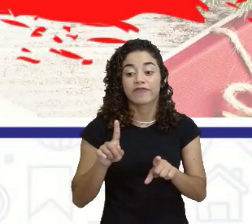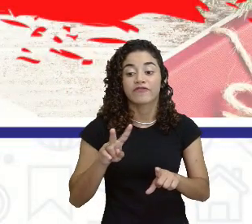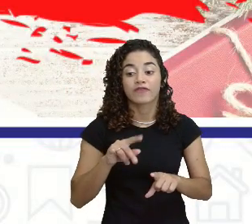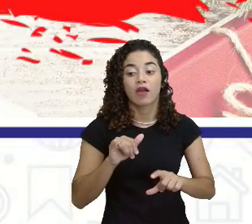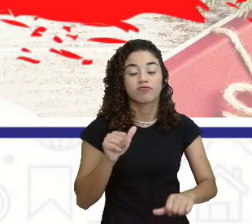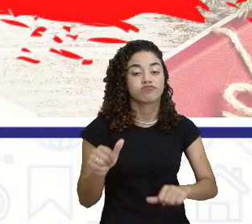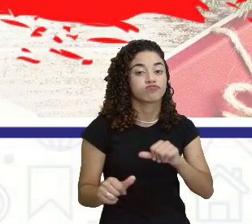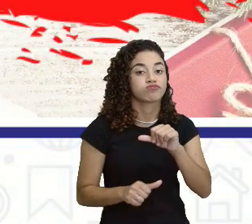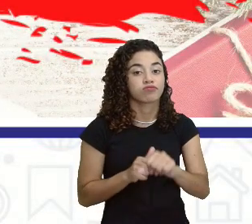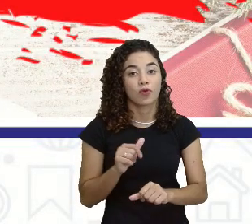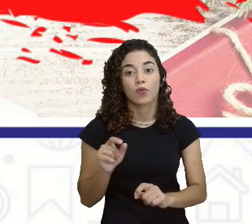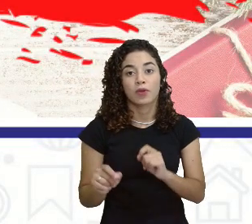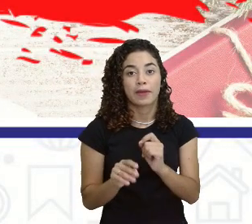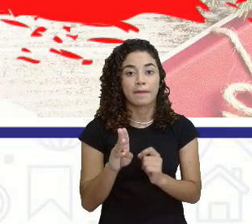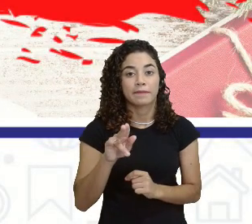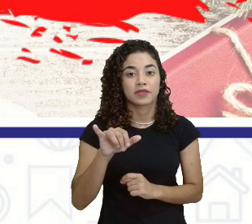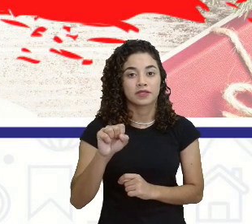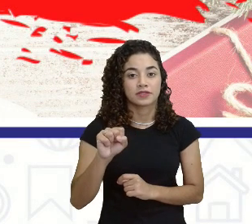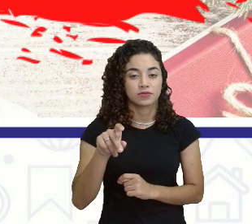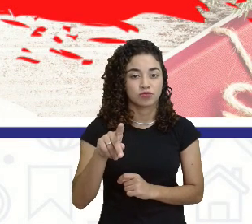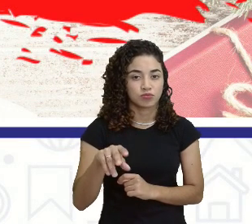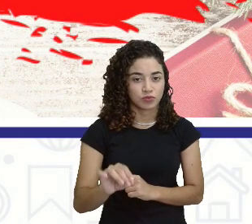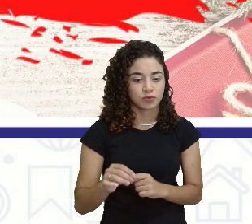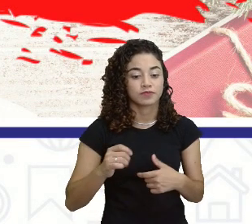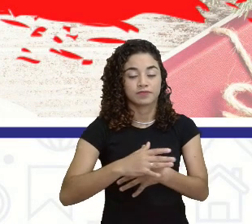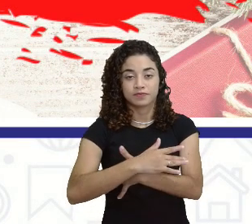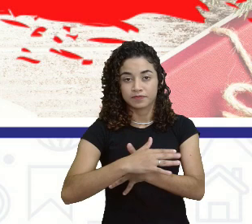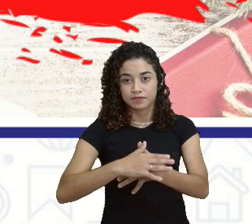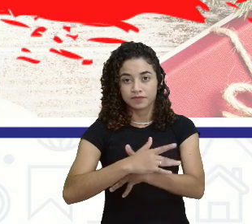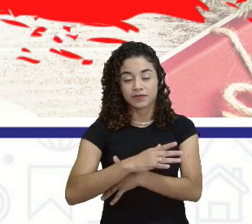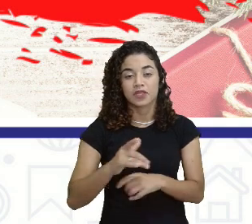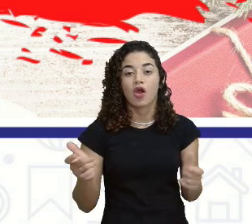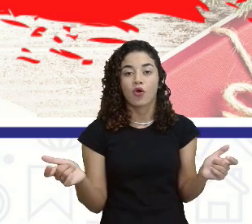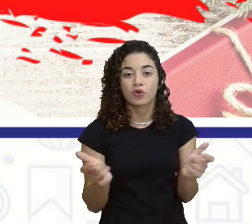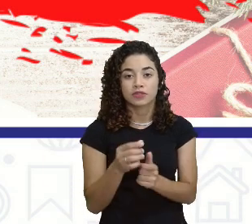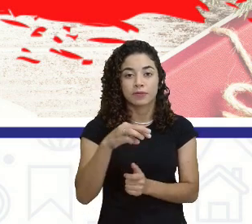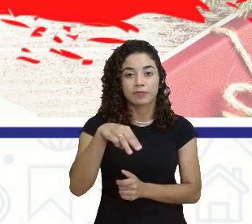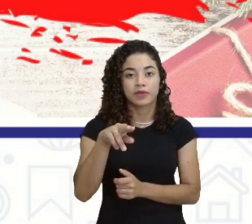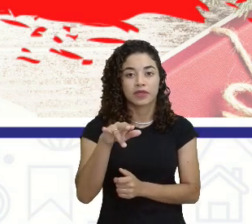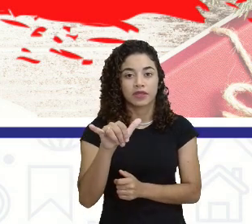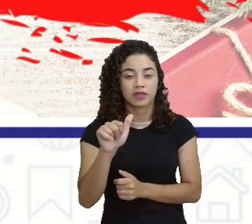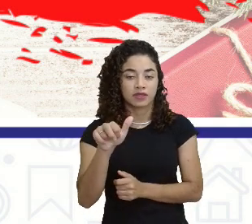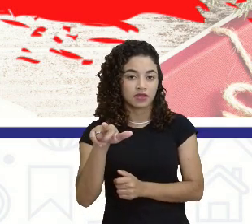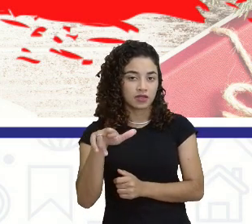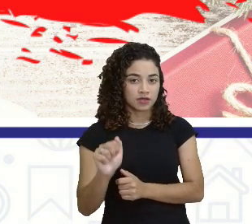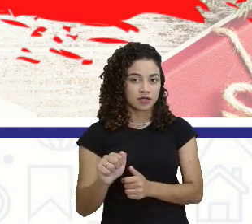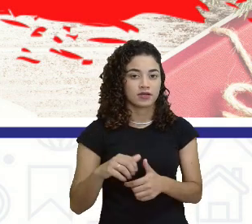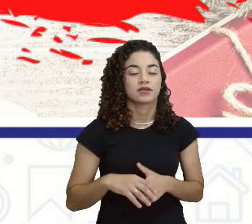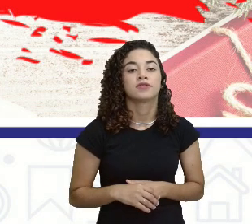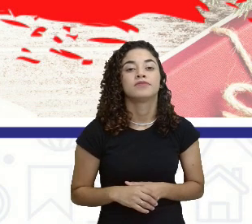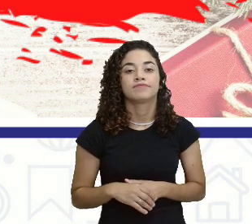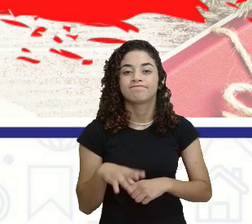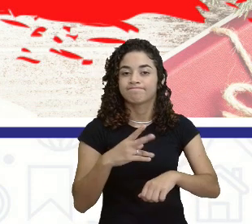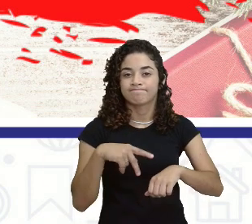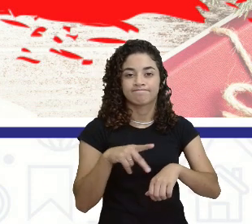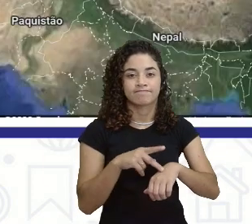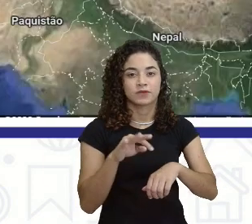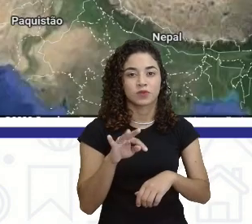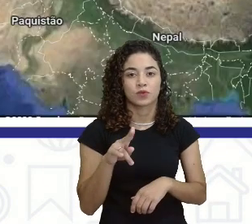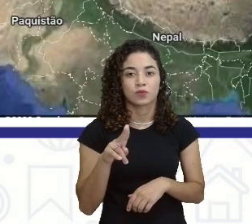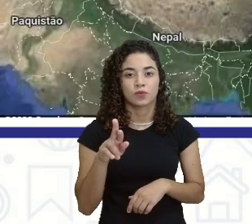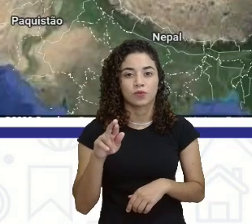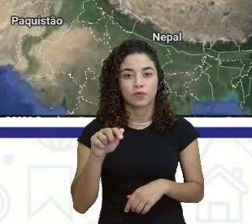tornar bispo, né, da cidade de Mira, né, no território da Lícia, né, na atual